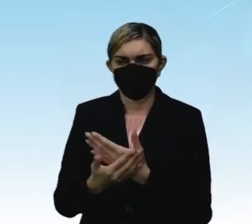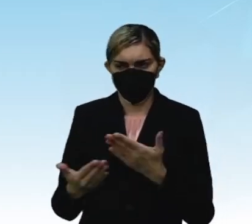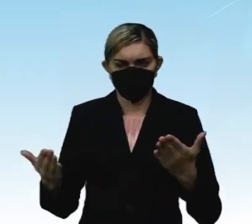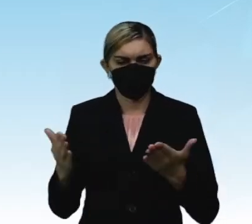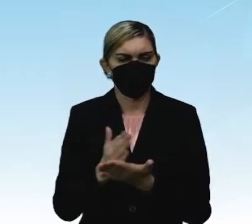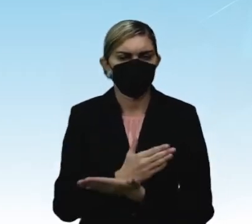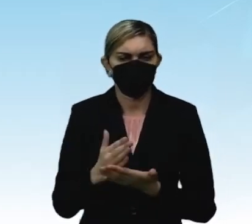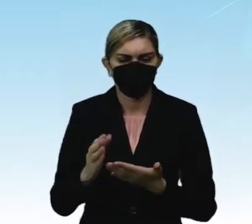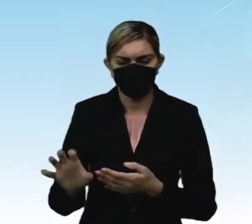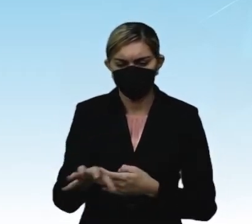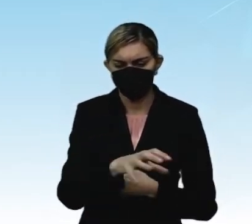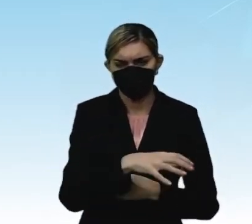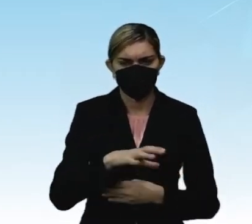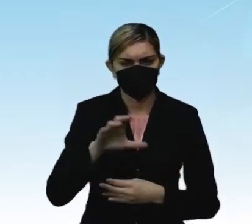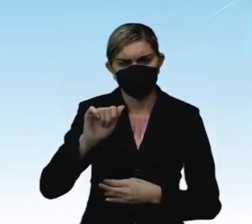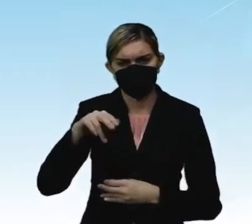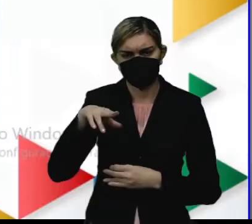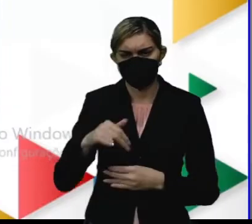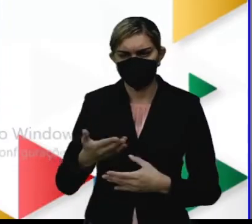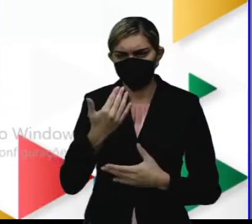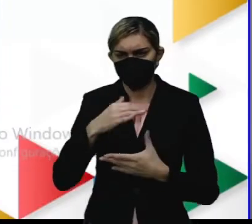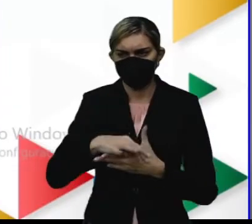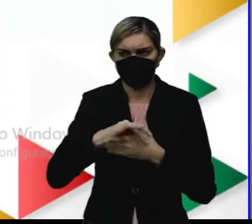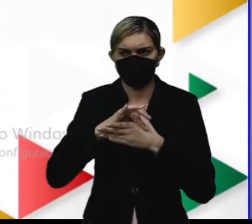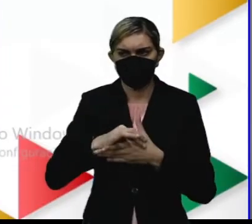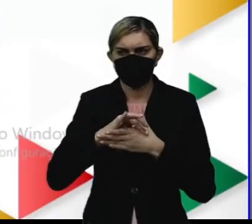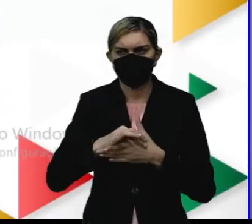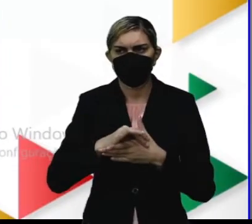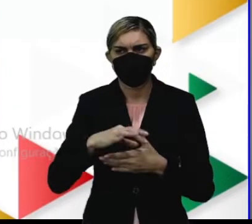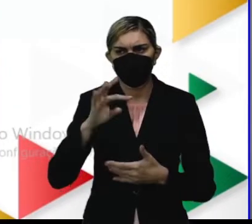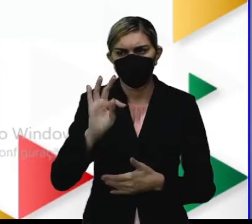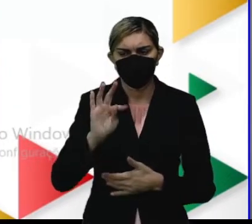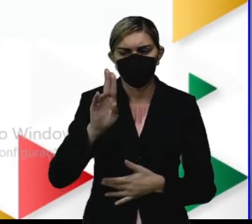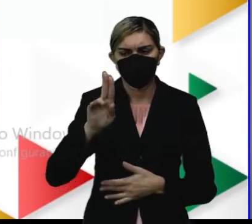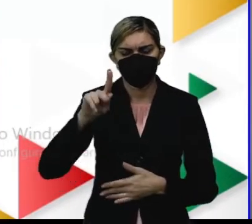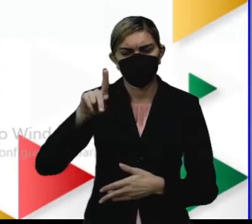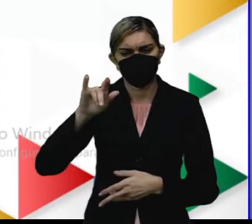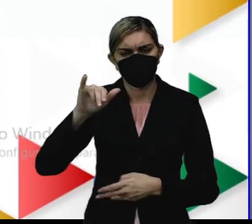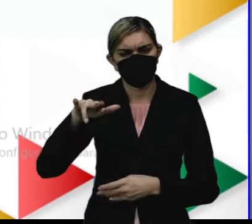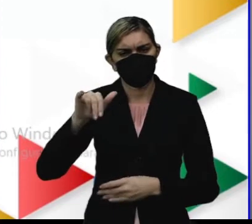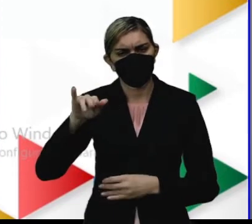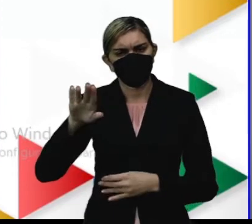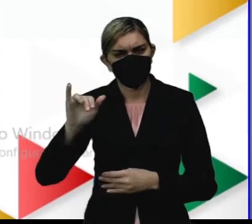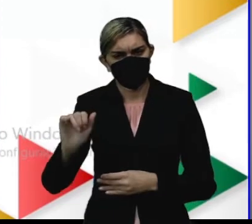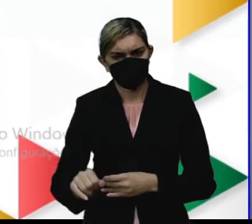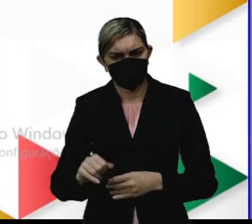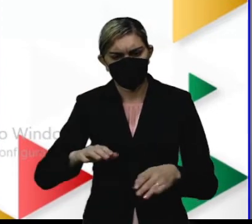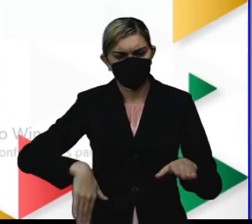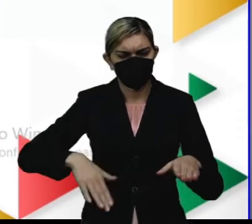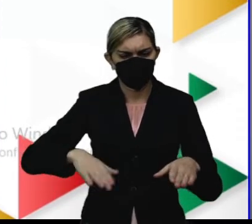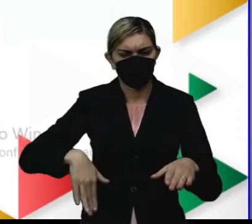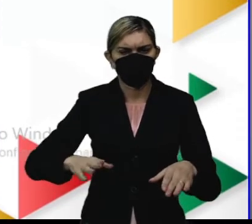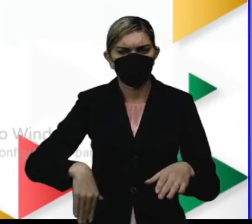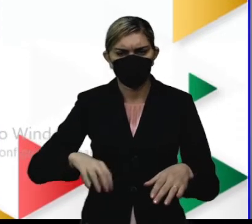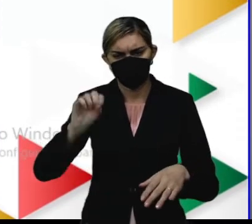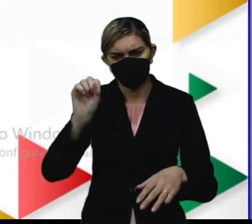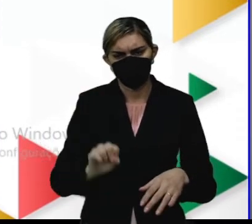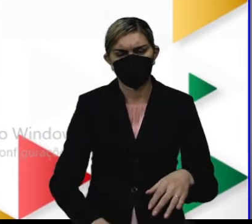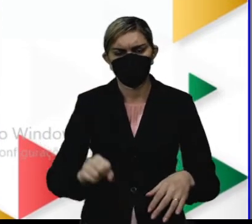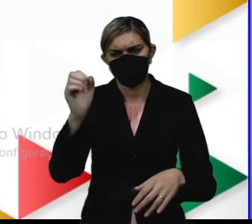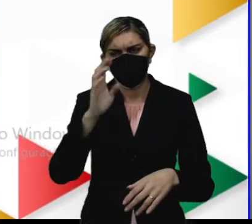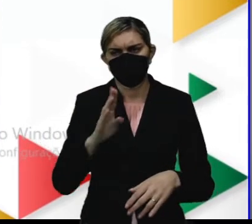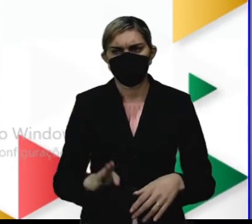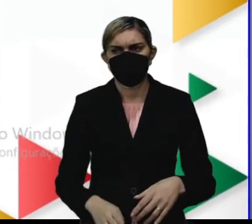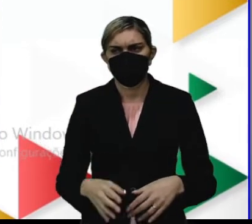Algumas tribos eram canibais, como, por exemplo, os tupinambás, que habitavam no litoral da região sudeste do